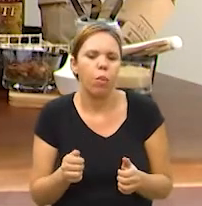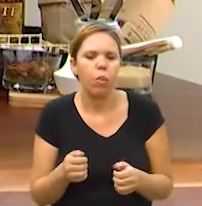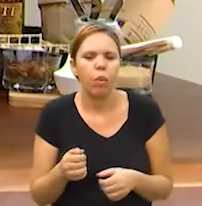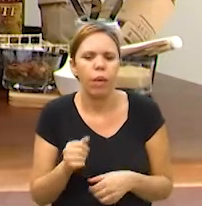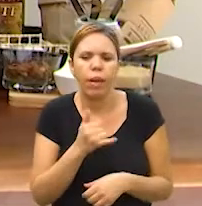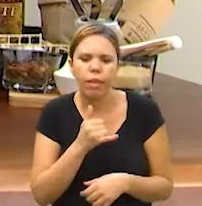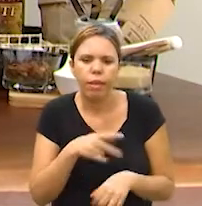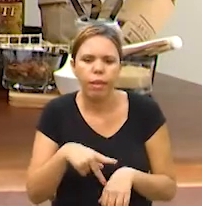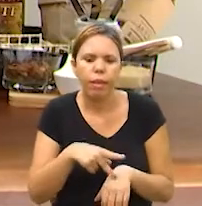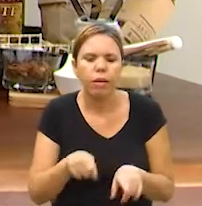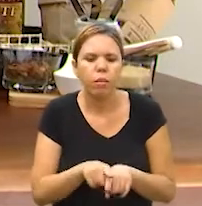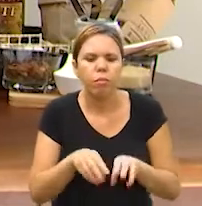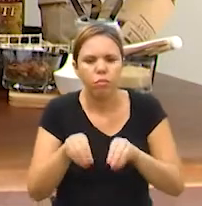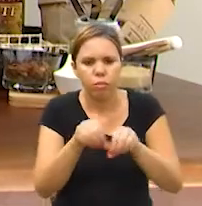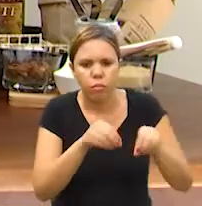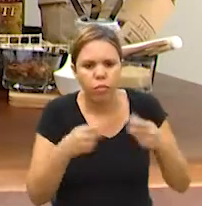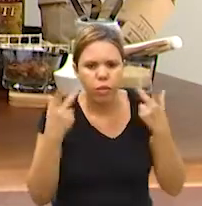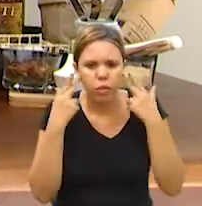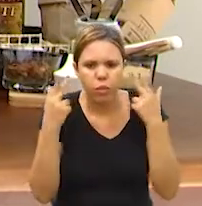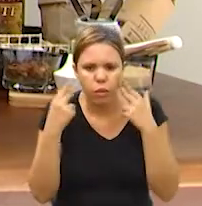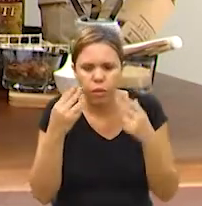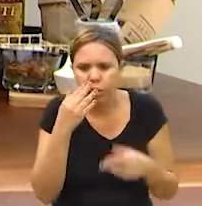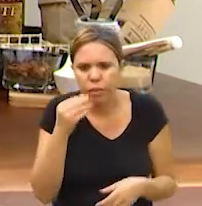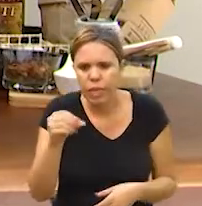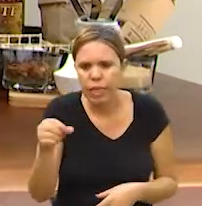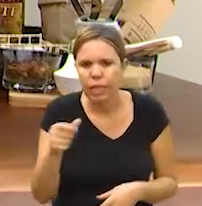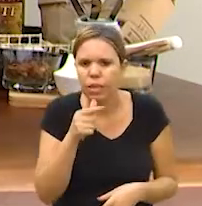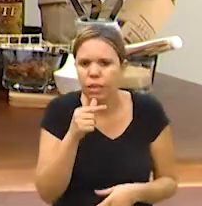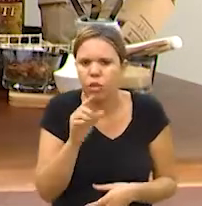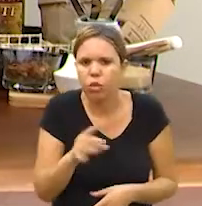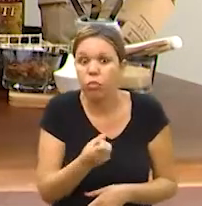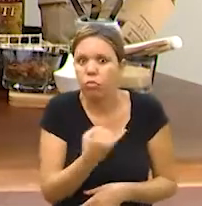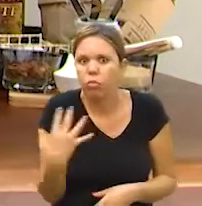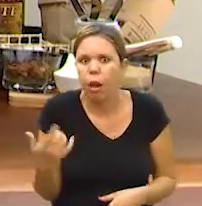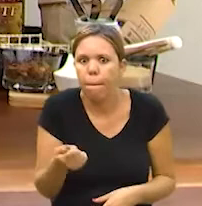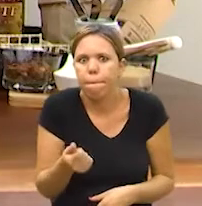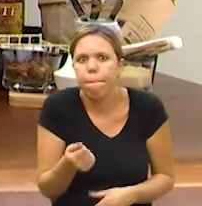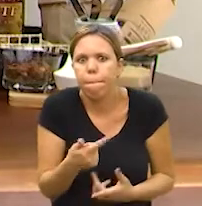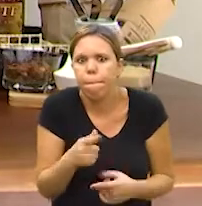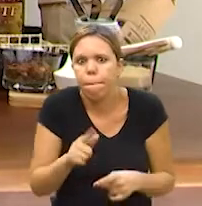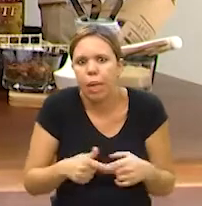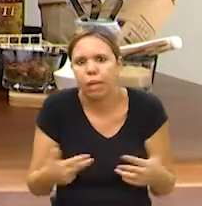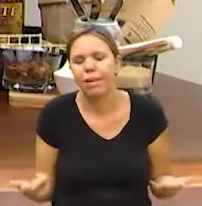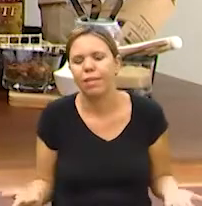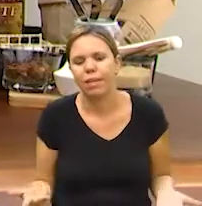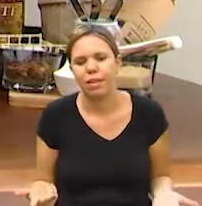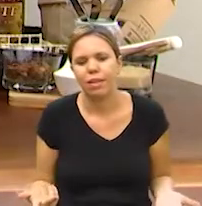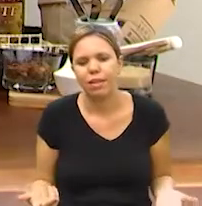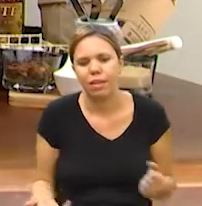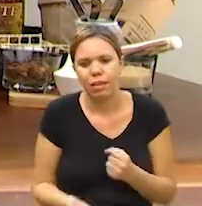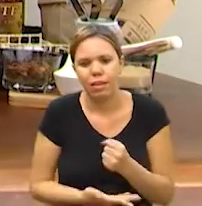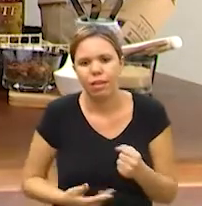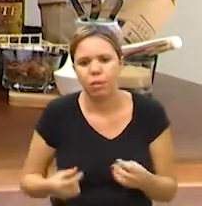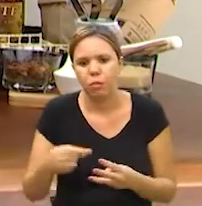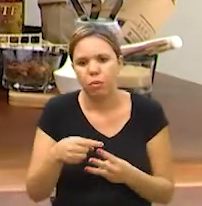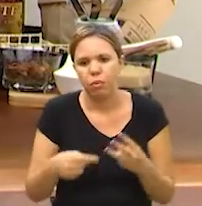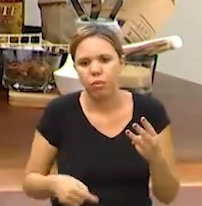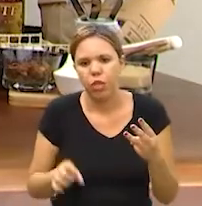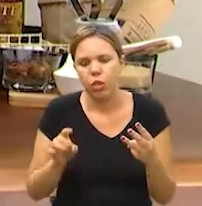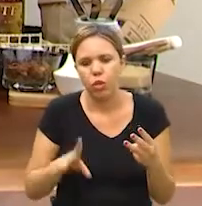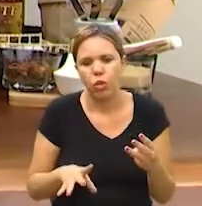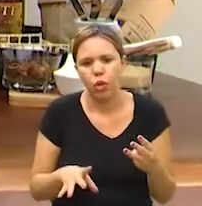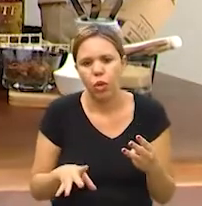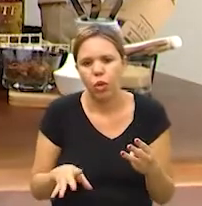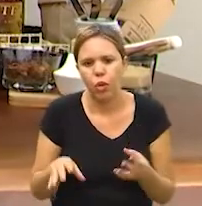natural, com farinha, sal e água. Gente, olha quantos ingredientes, pouquíssimos, né? Sim, basicamente três, porque o